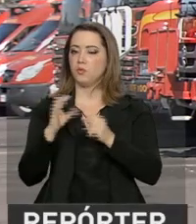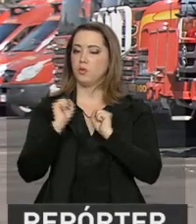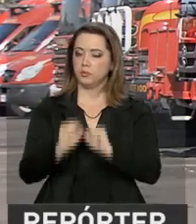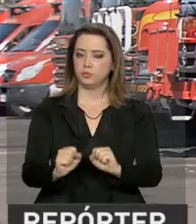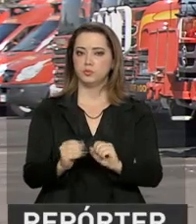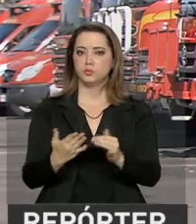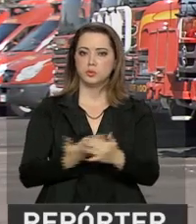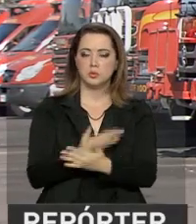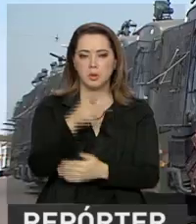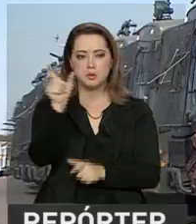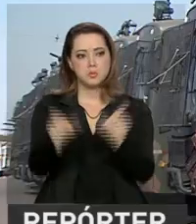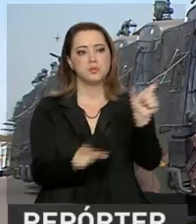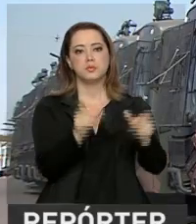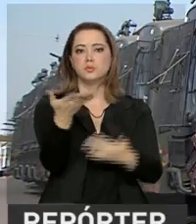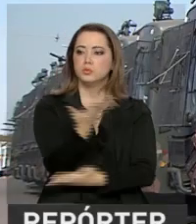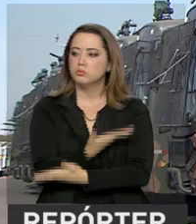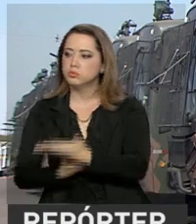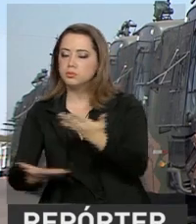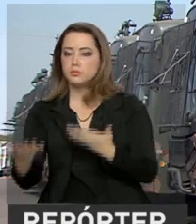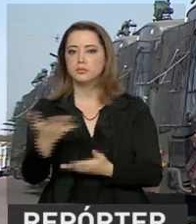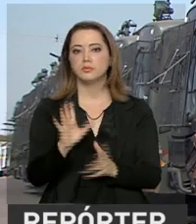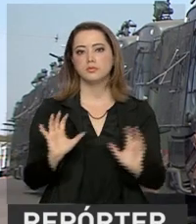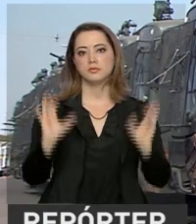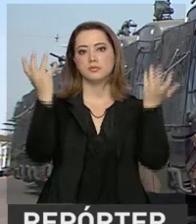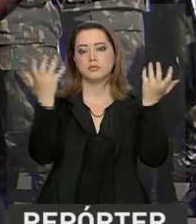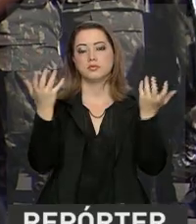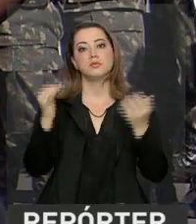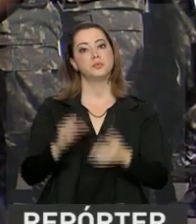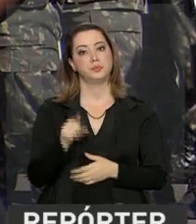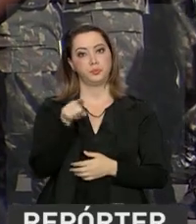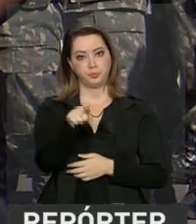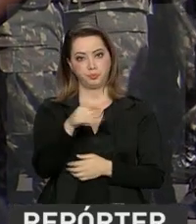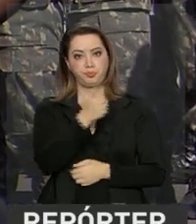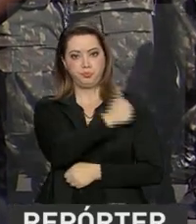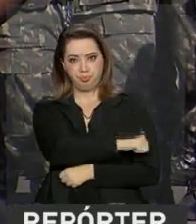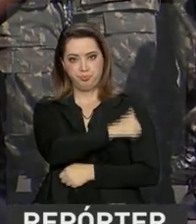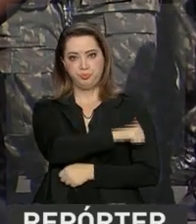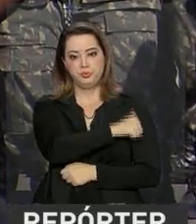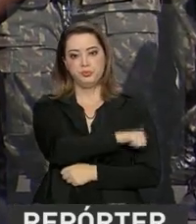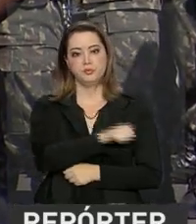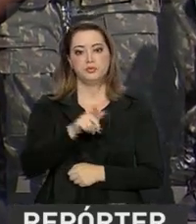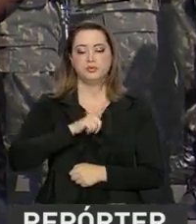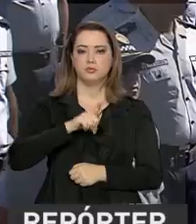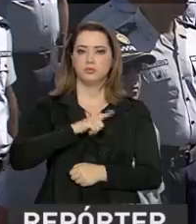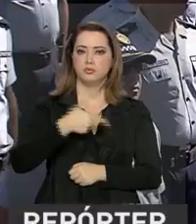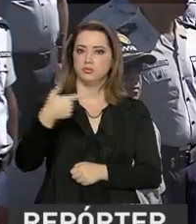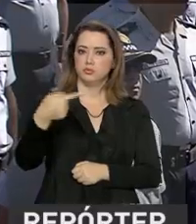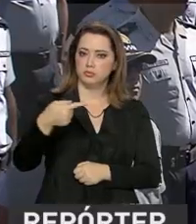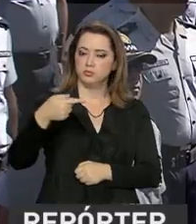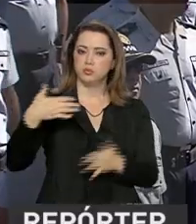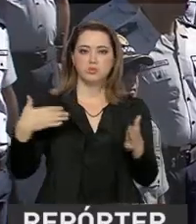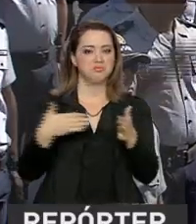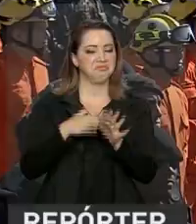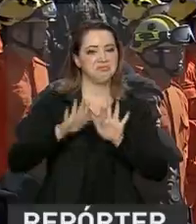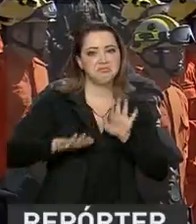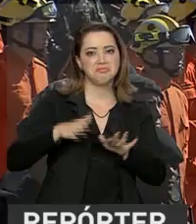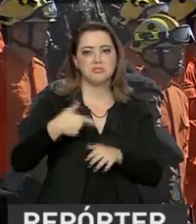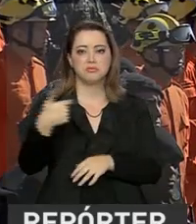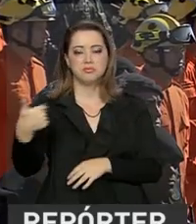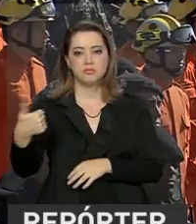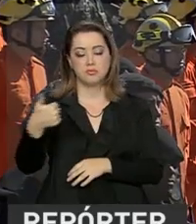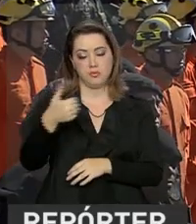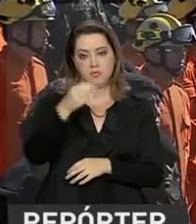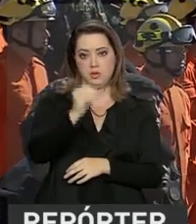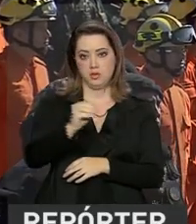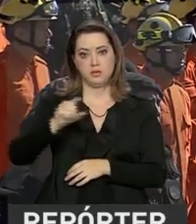permita as pessoas participarem dessa grande festa o Rio de Janeiro dispõe da ordem de 7 a 10.000 policiais nas